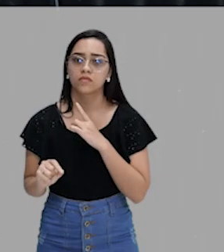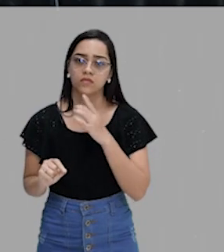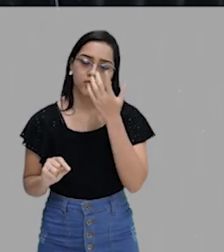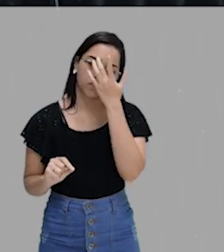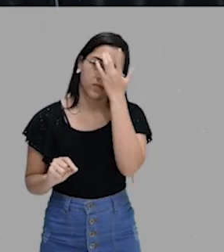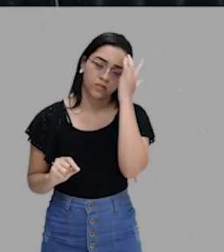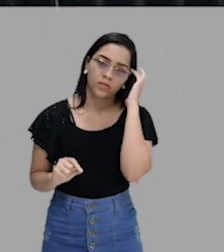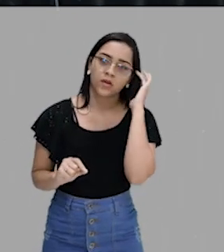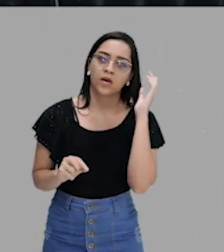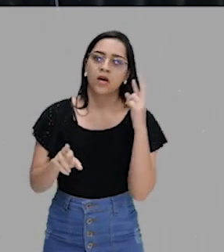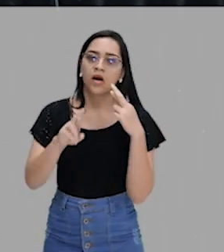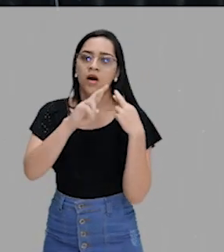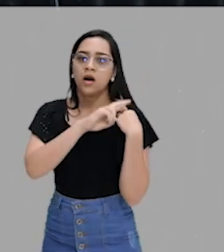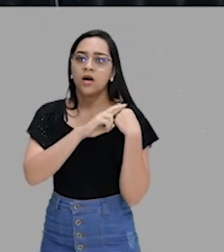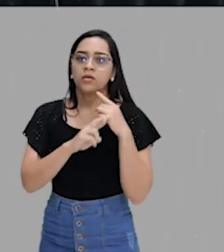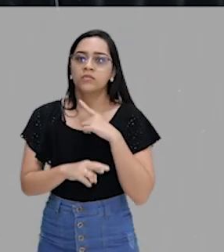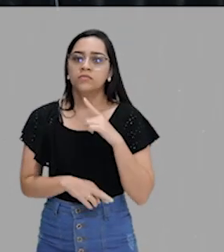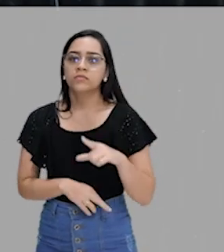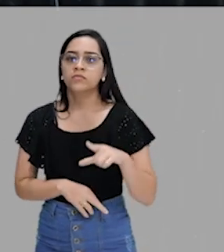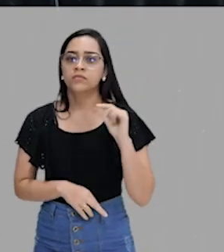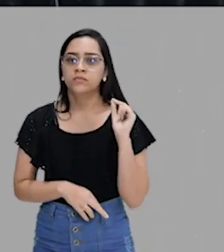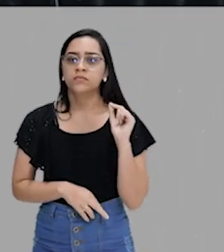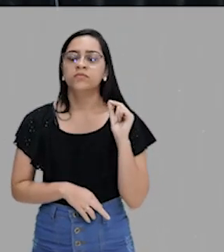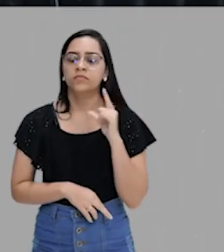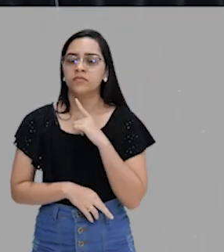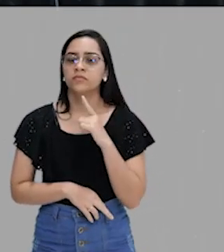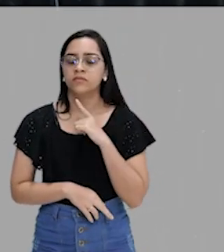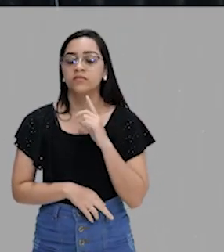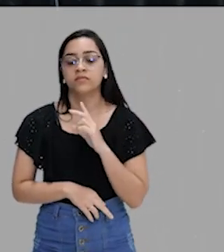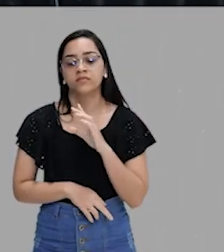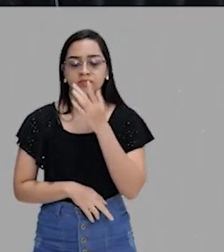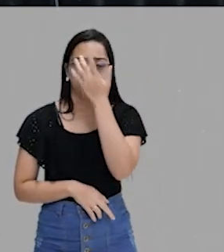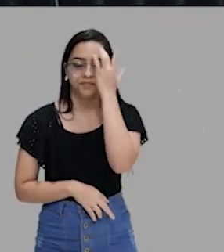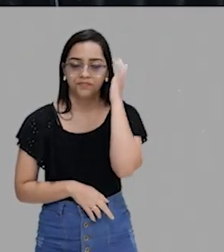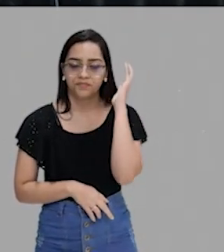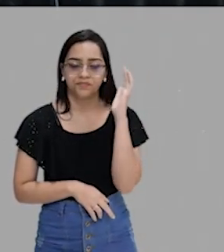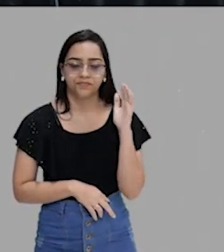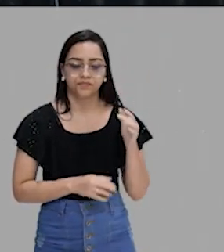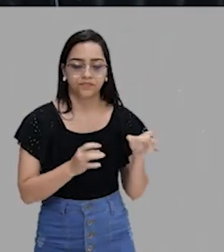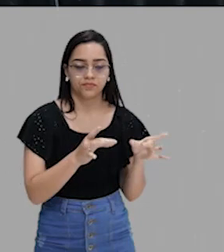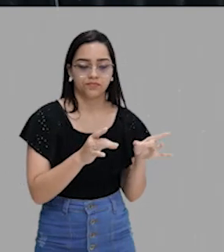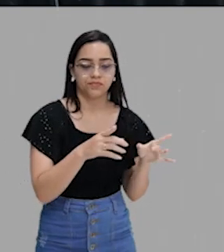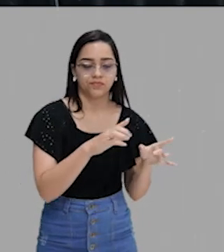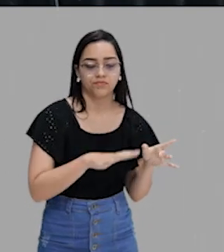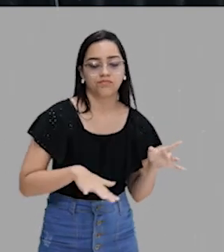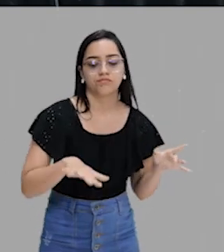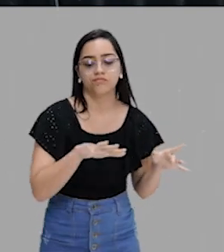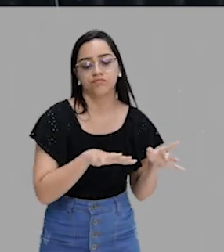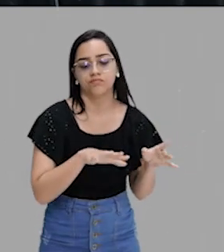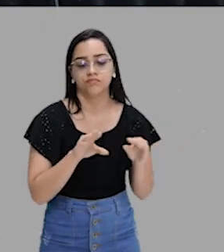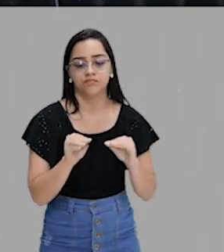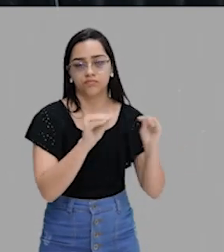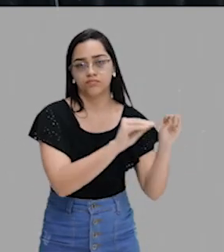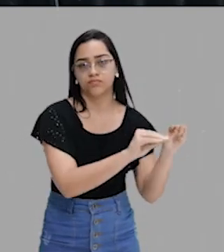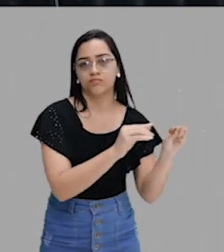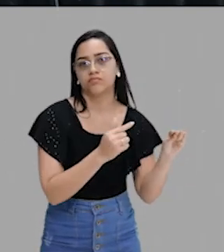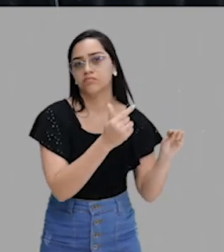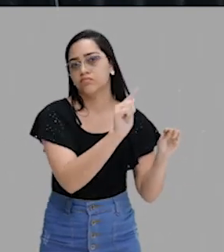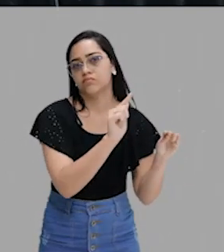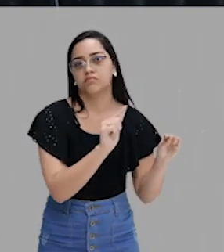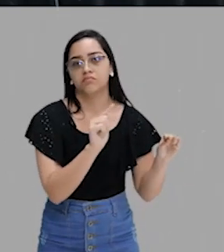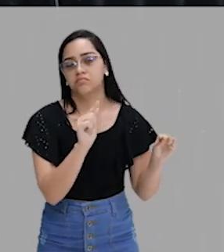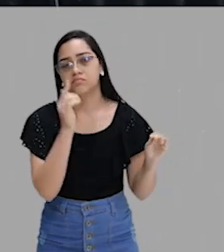alguém, né, os responsáveis, a tomar uma decisão, né, de tirar os ambulantes de lá, ou então de relocarem, ou então sei